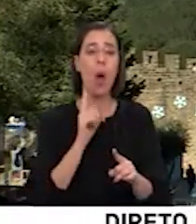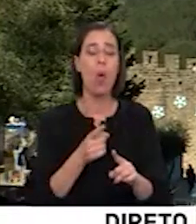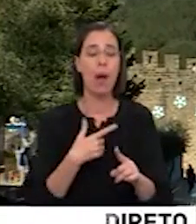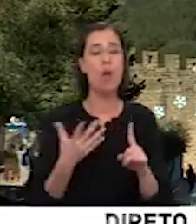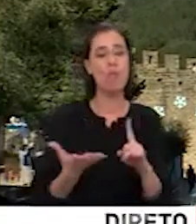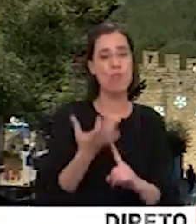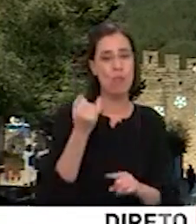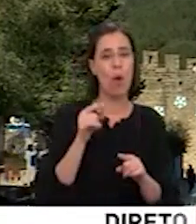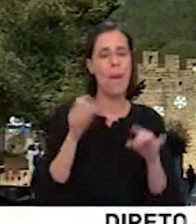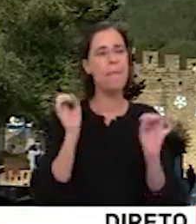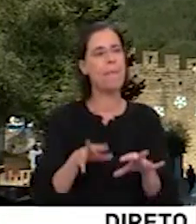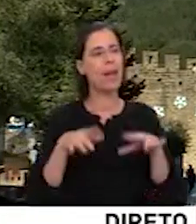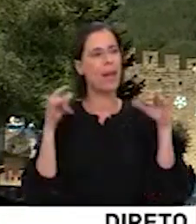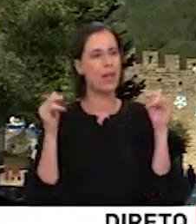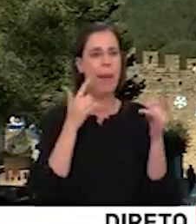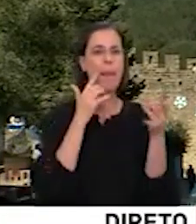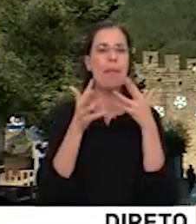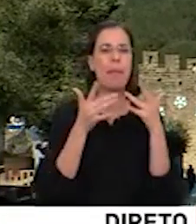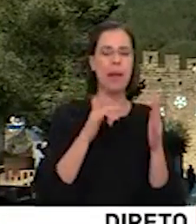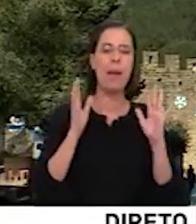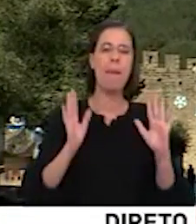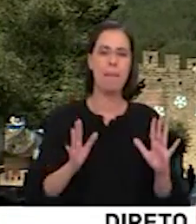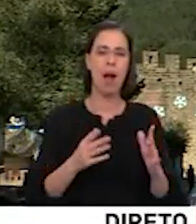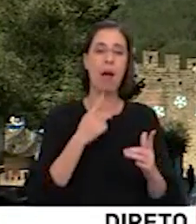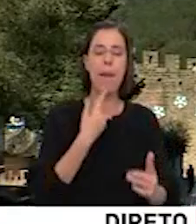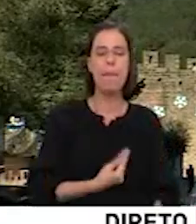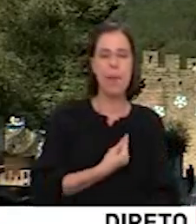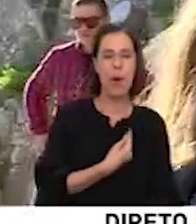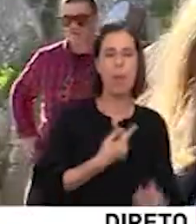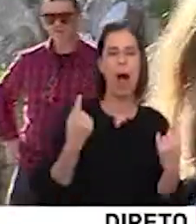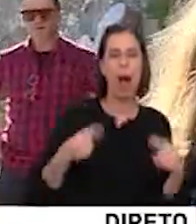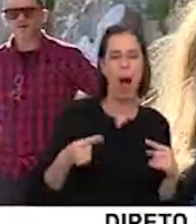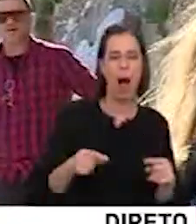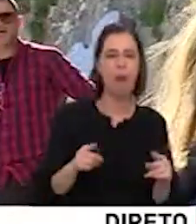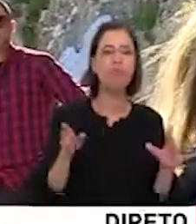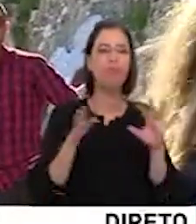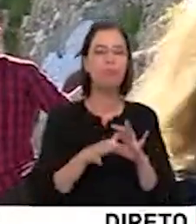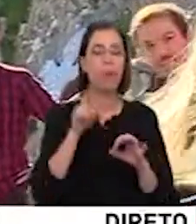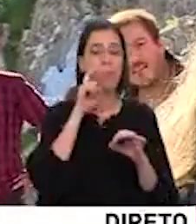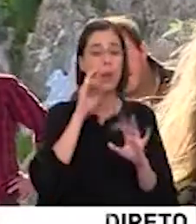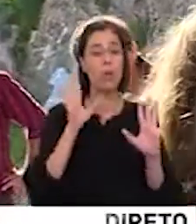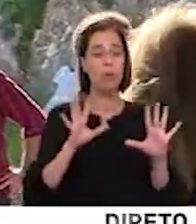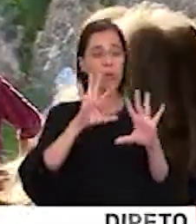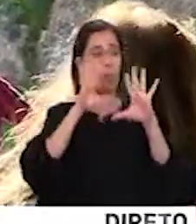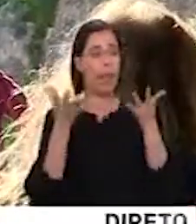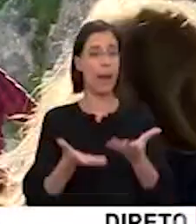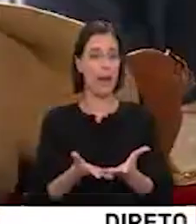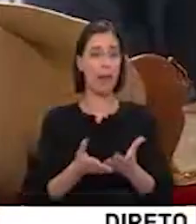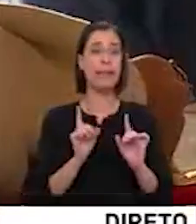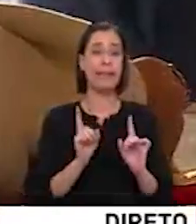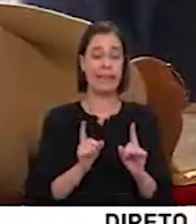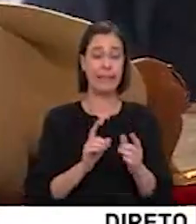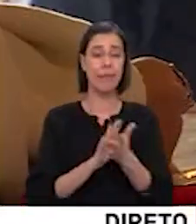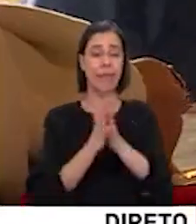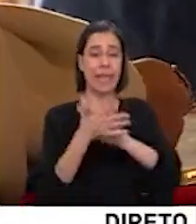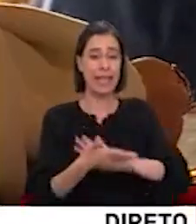conseguimos ter esta magia, ter este brilho, mas com uma forte preocupação no que diz respeito à sustentabilidade. É no